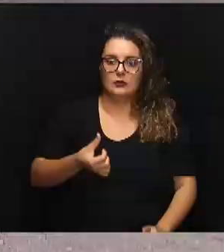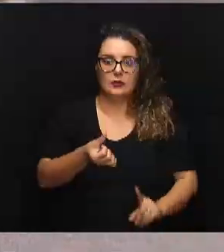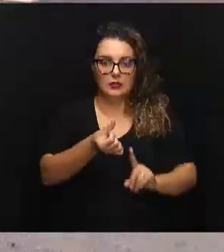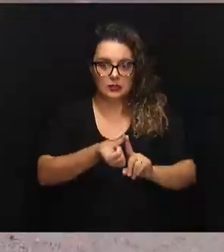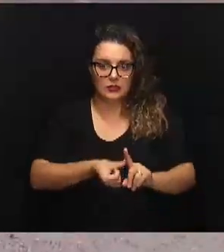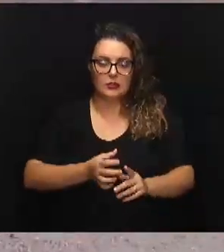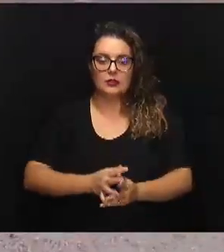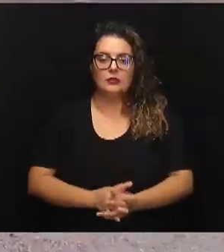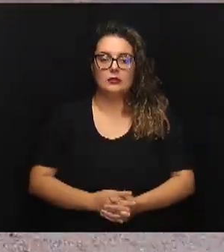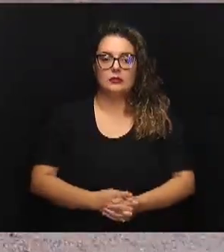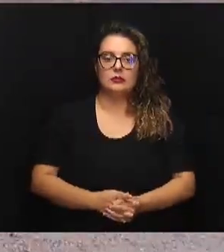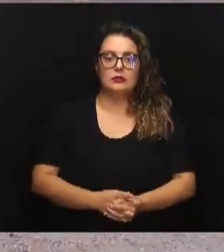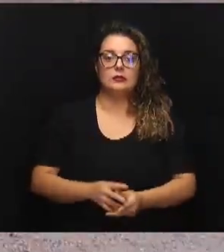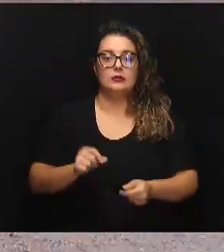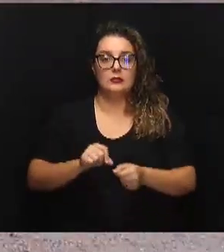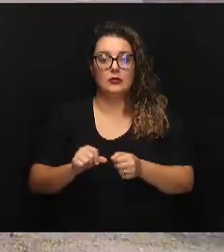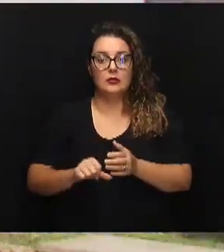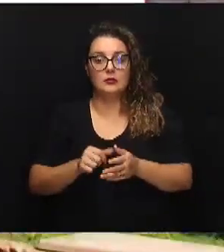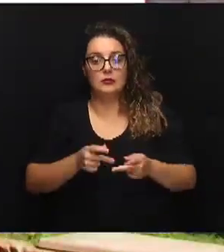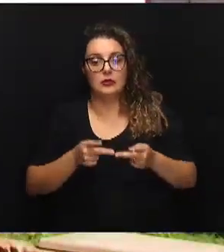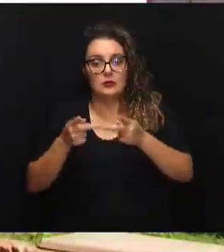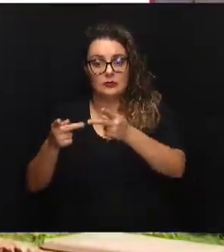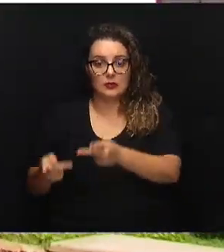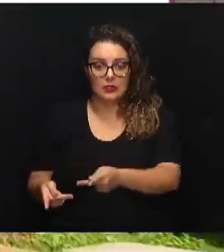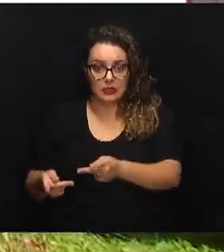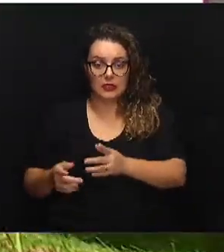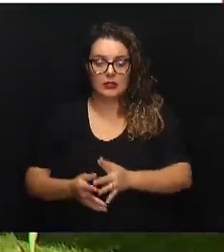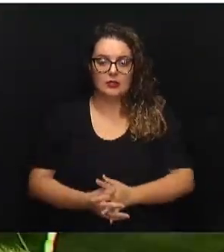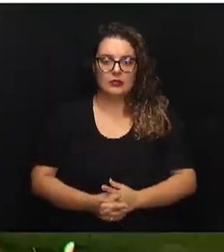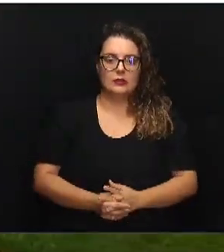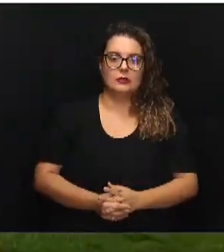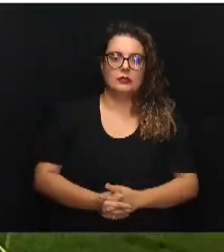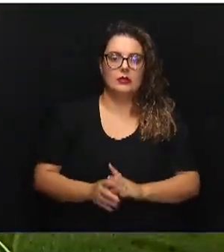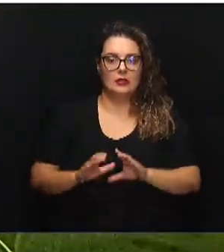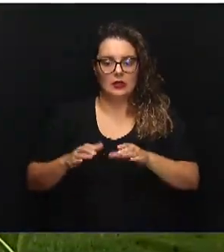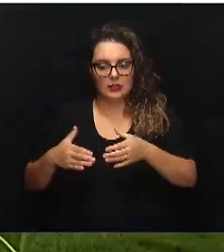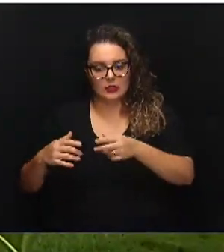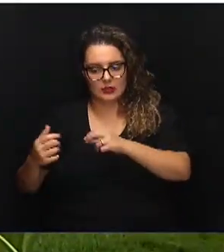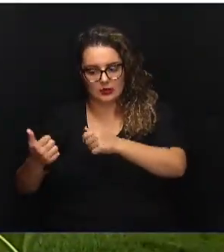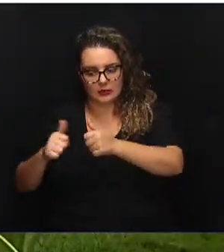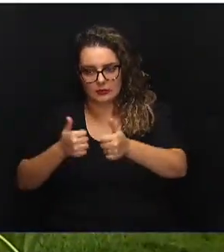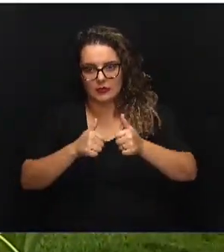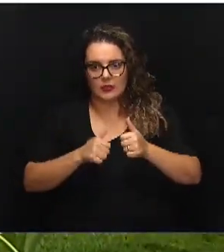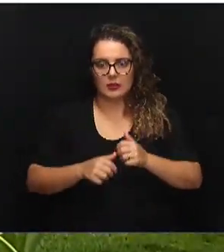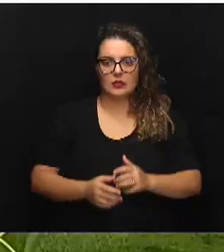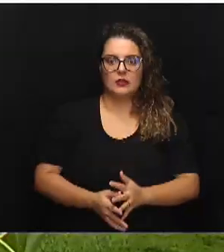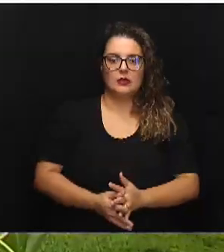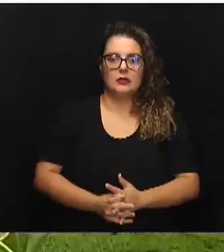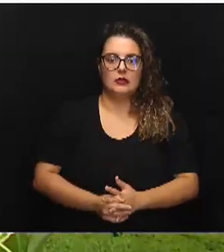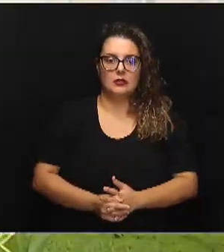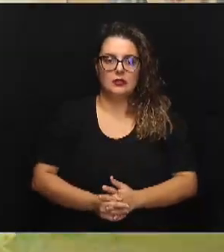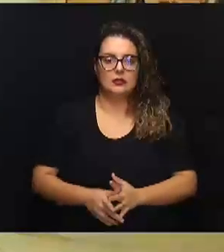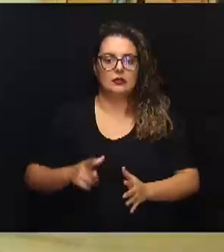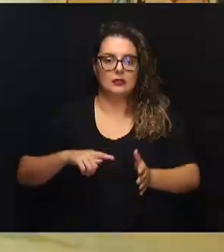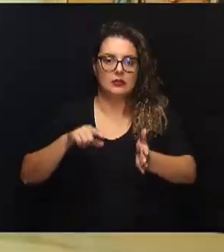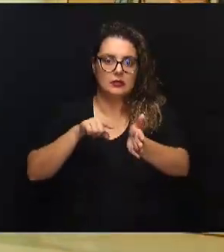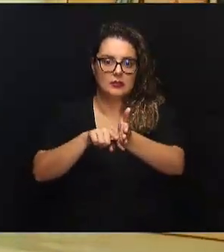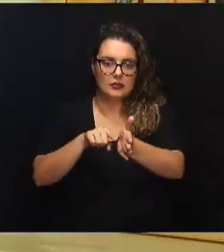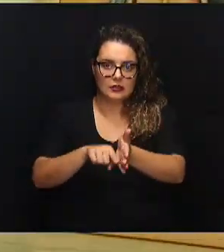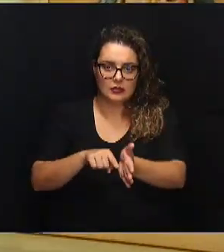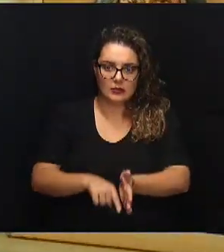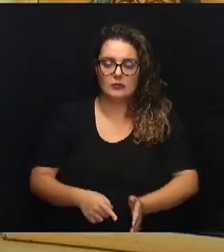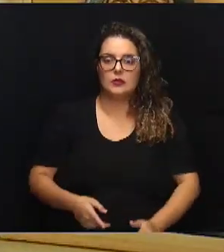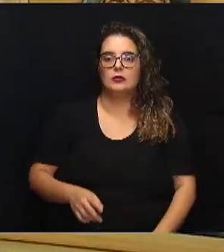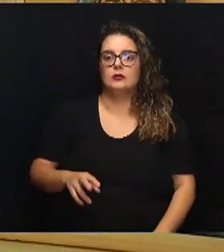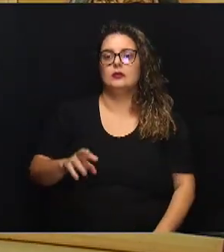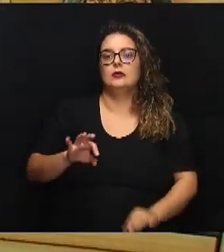né? Faz a primeira visita, a equipe avalia, tem um questionário que a família e o residente